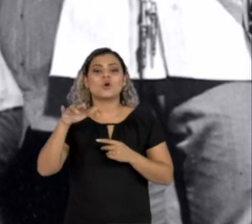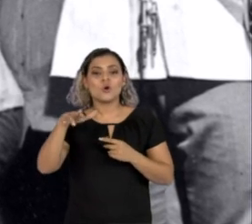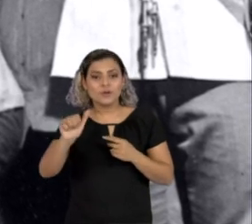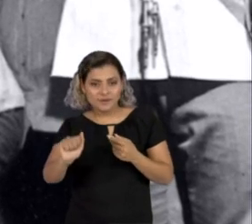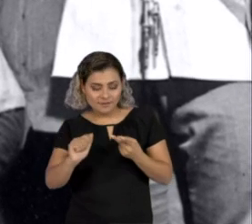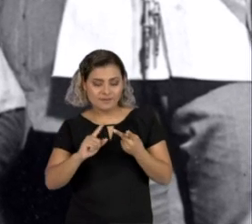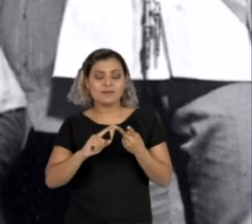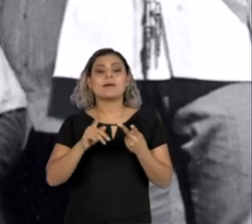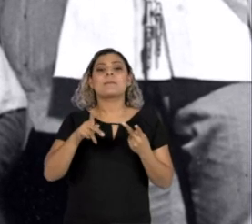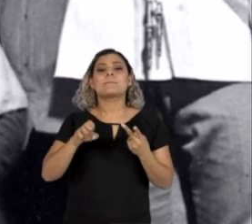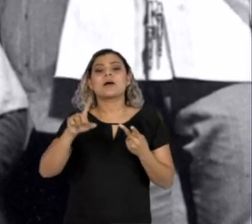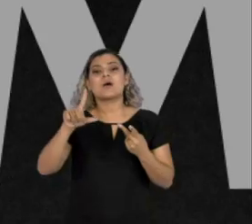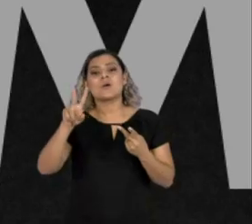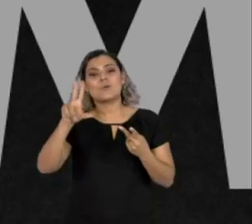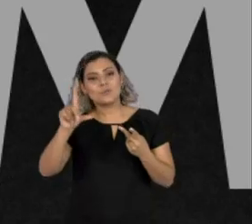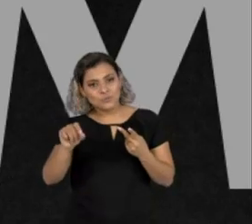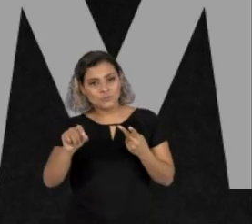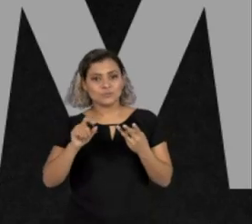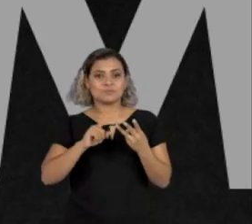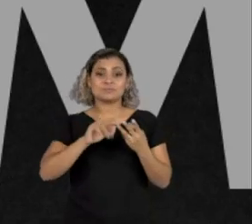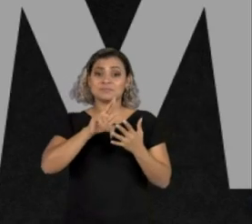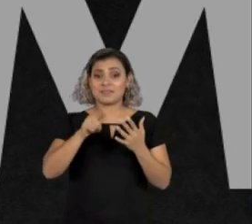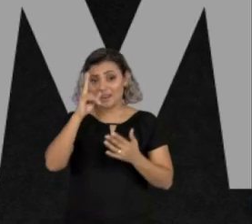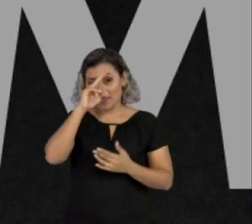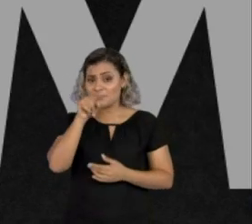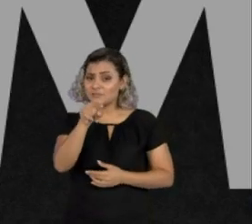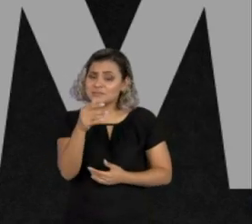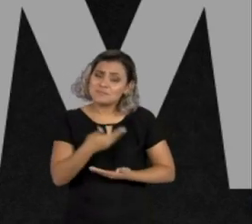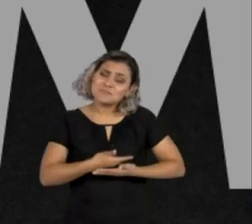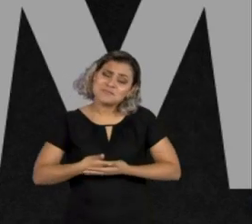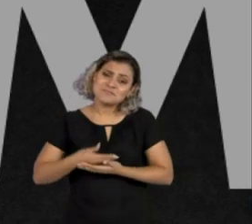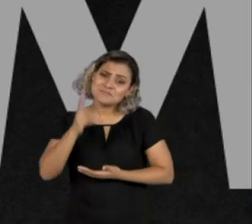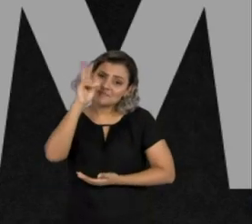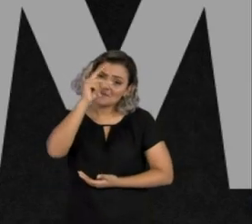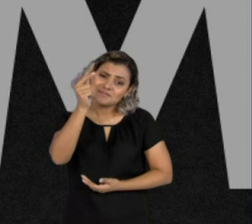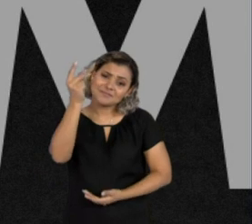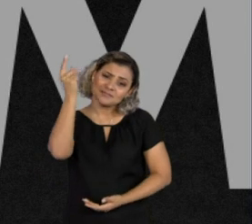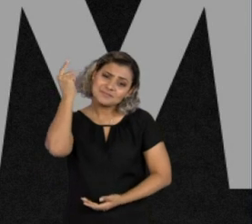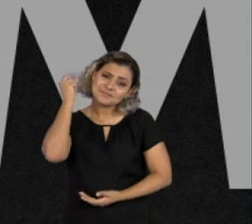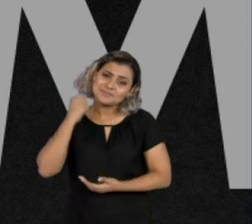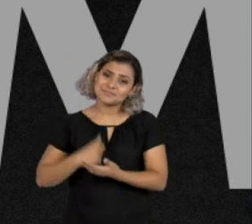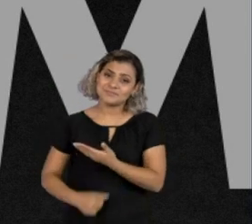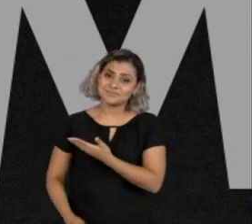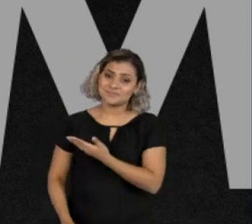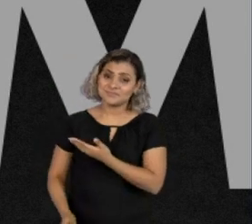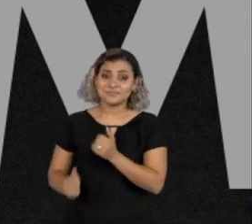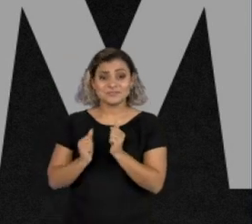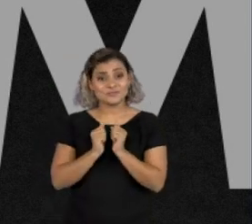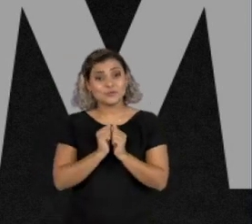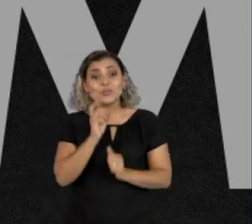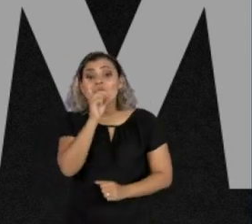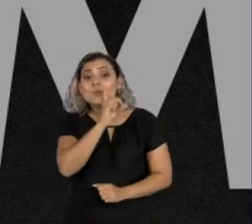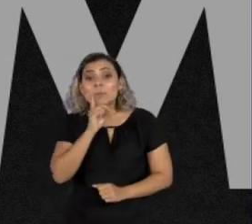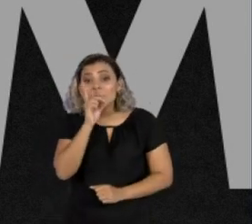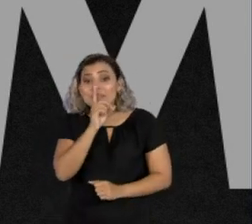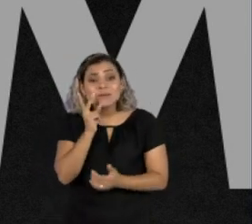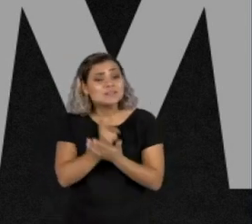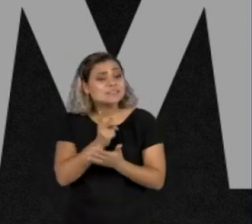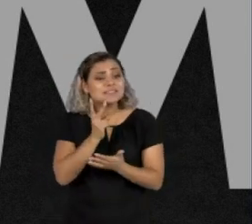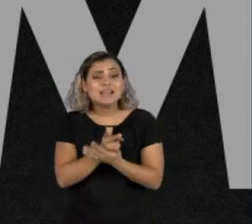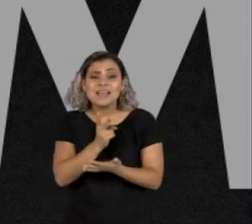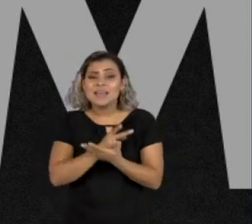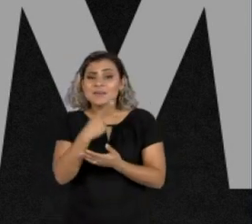tinha Paulo, e eu me lembro de você das matinês de domingo, como sempre, os